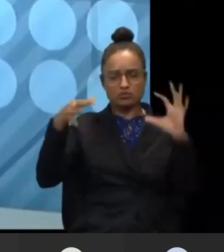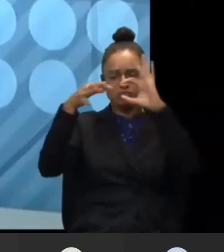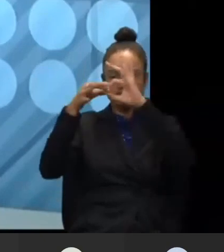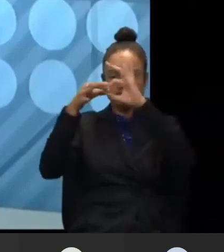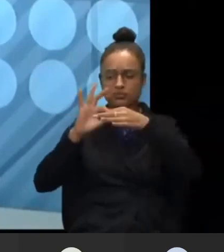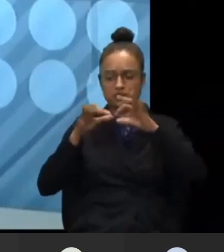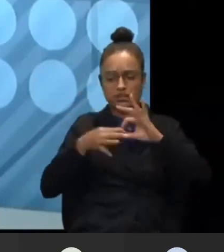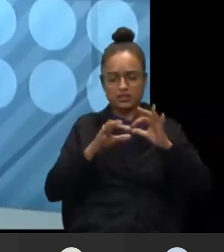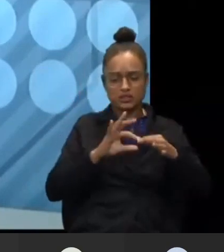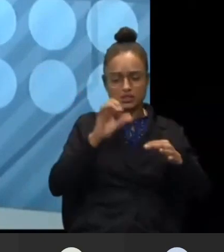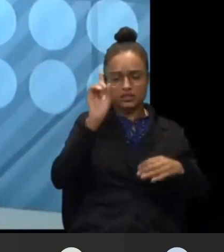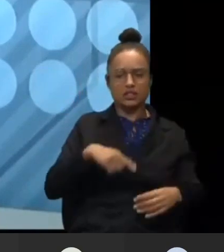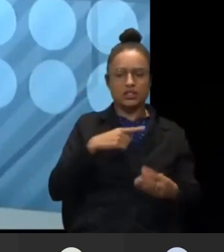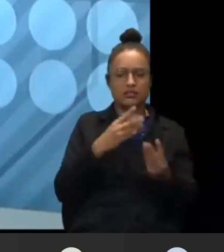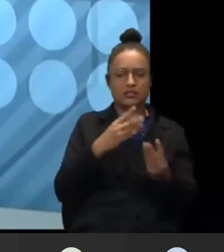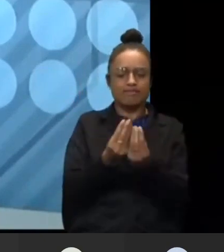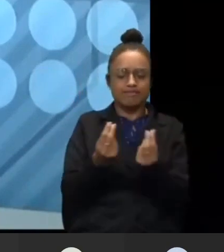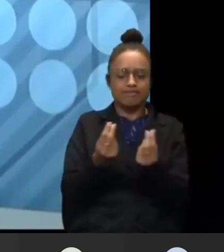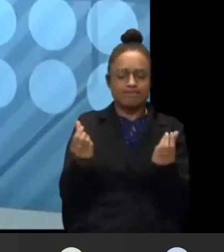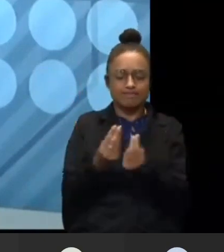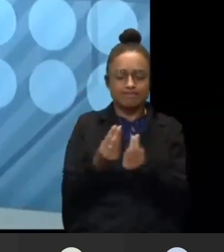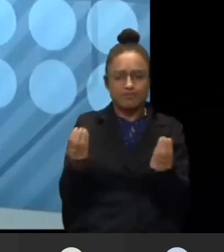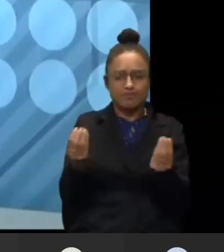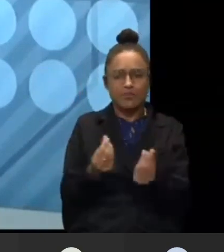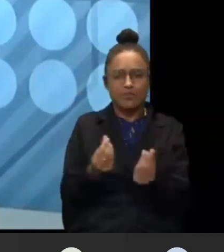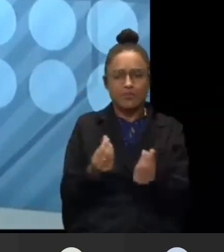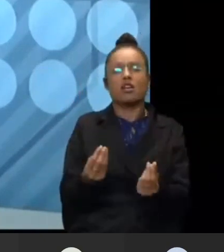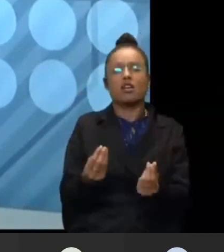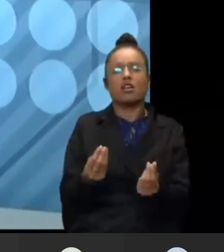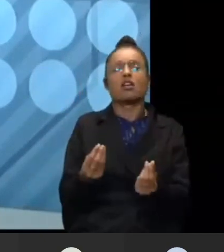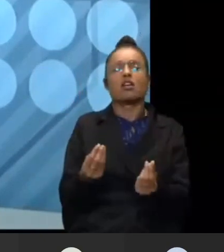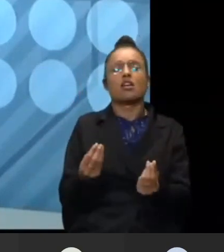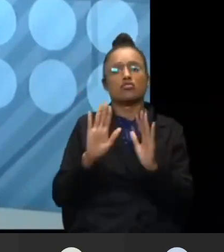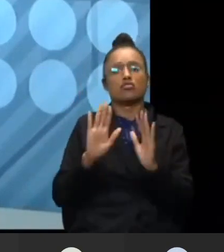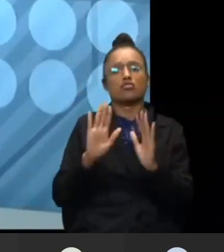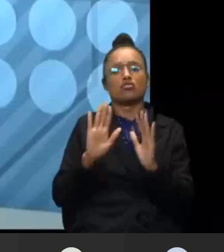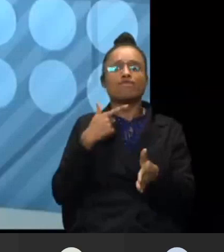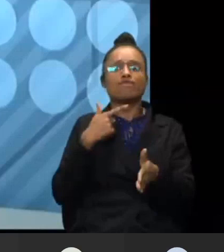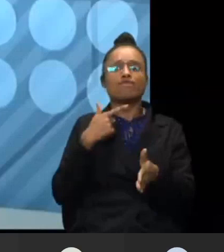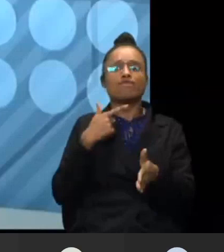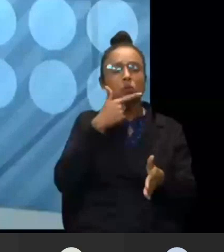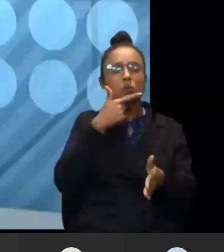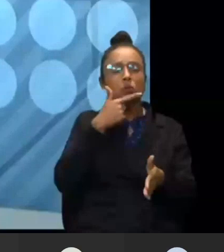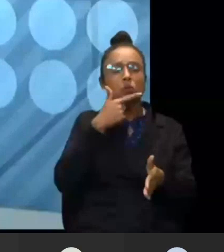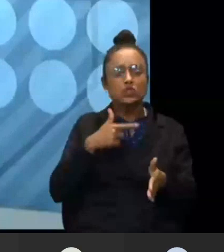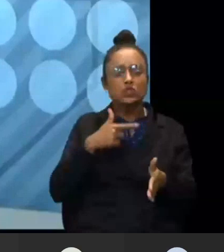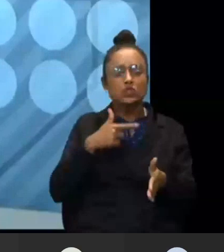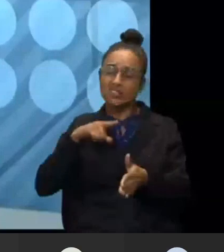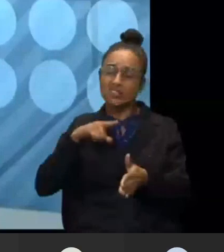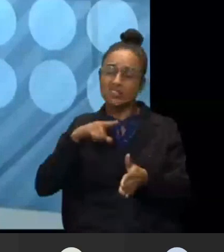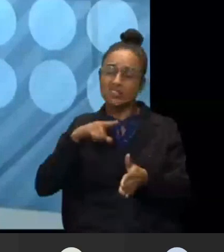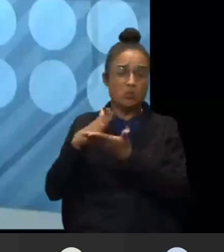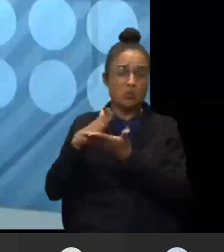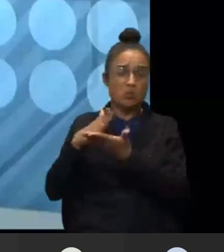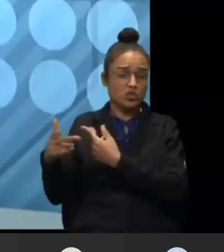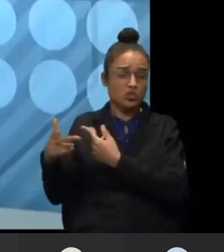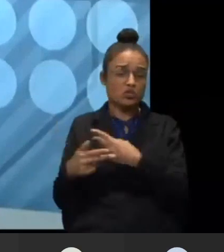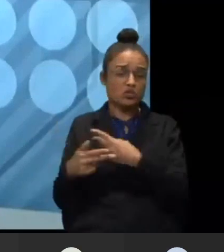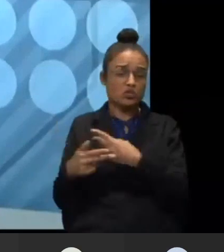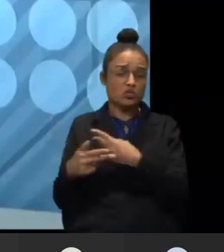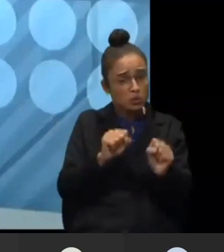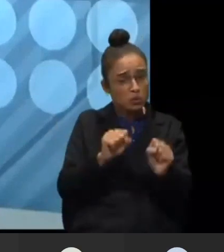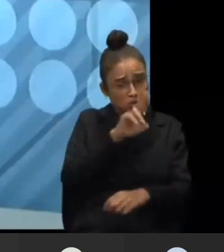do queijo. Então, olha só, no caso do queijo ele é desejado, em alguns outros casos não é desejado. Então, o ácido